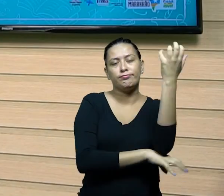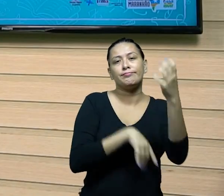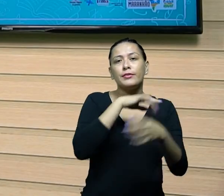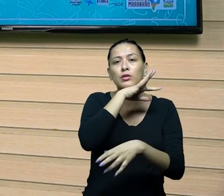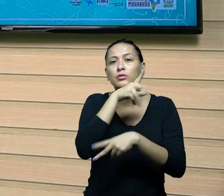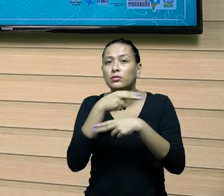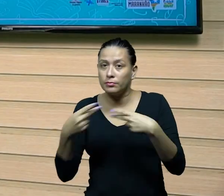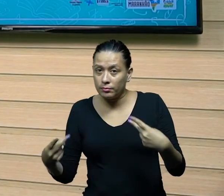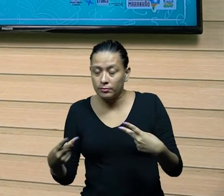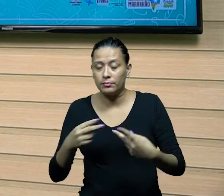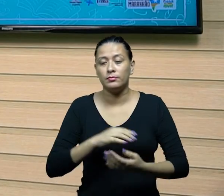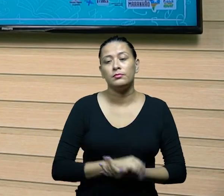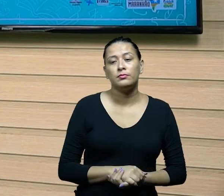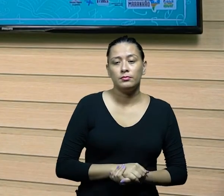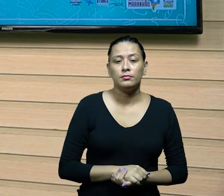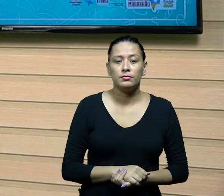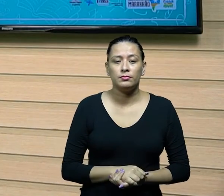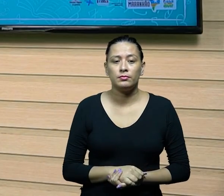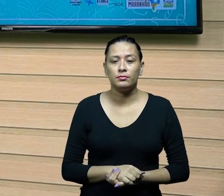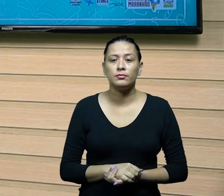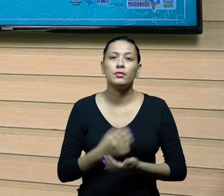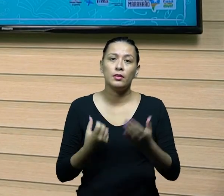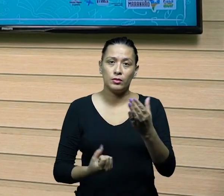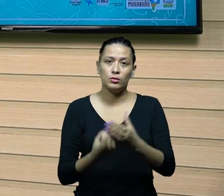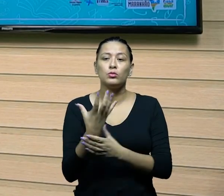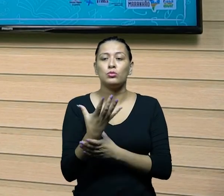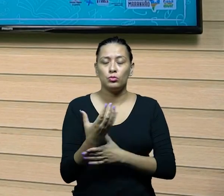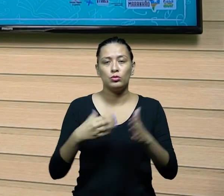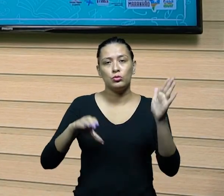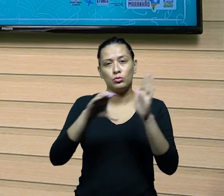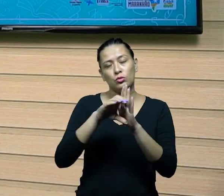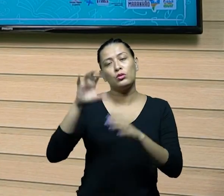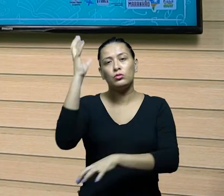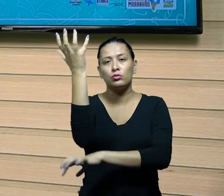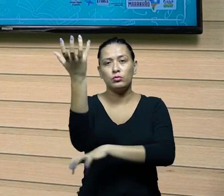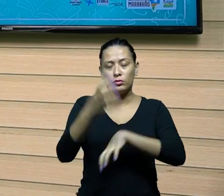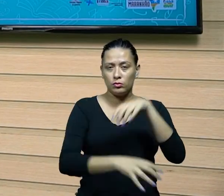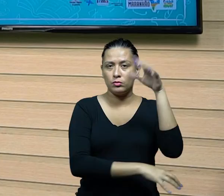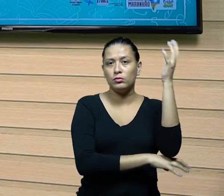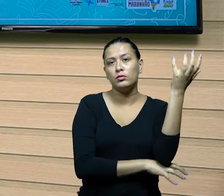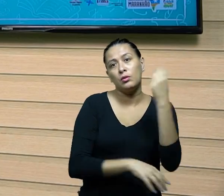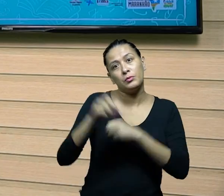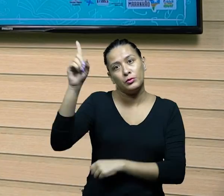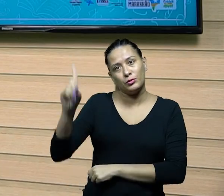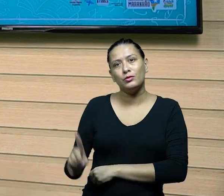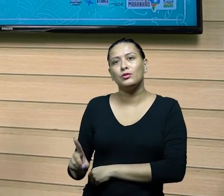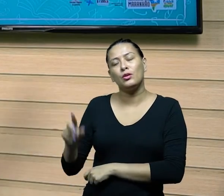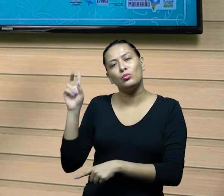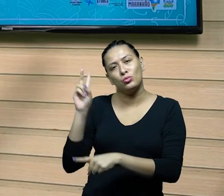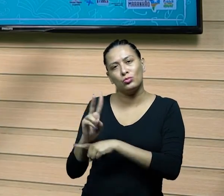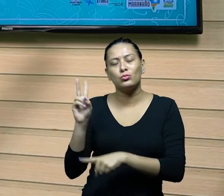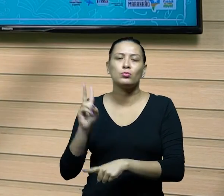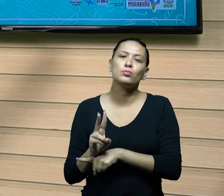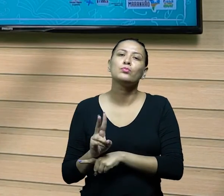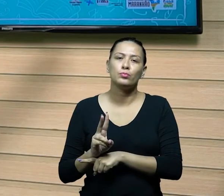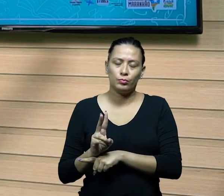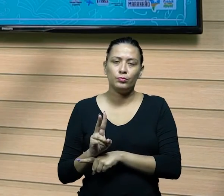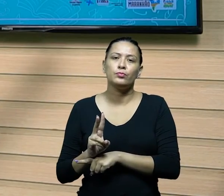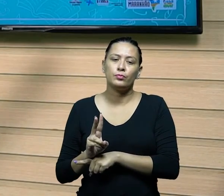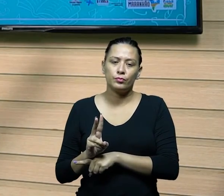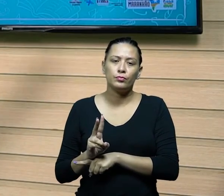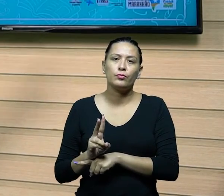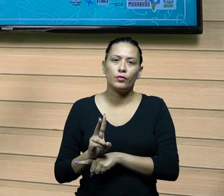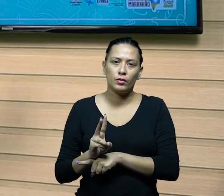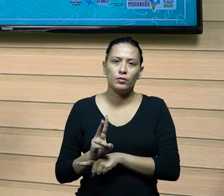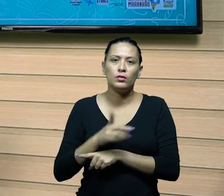direito ele tutela né a proteção à fauna a flora Então dessa tutela é que surge o que de fato o